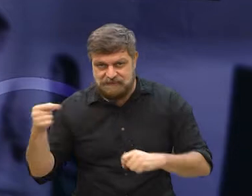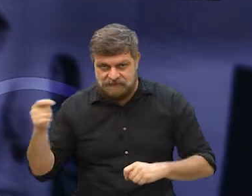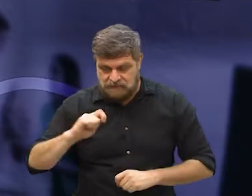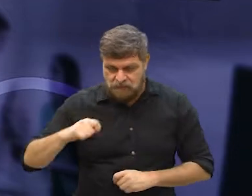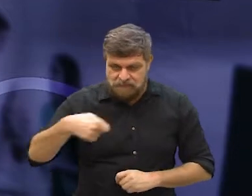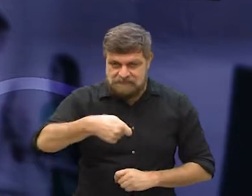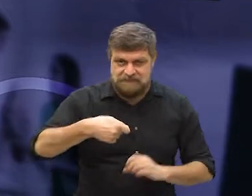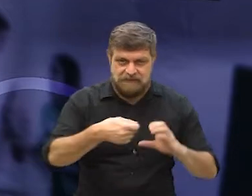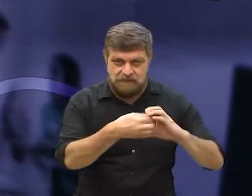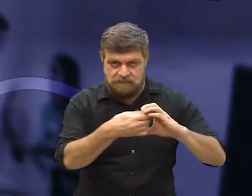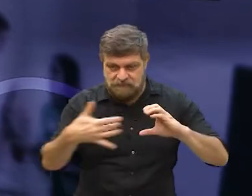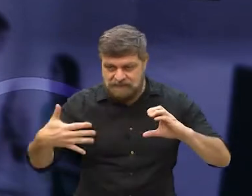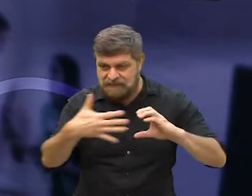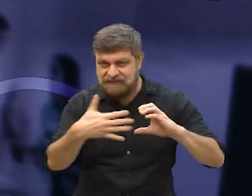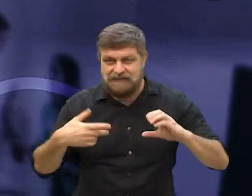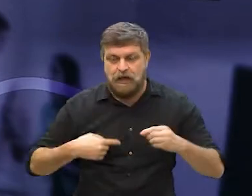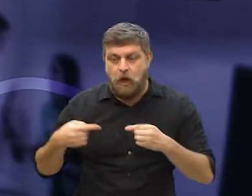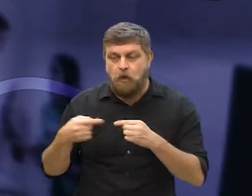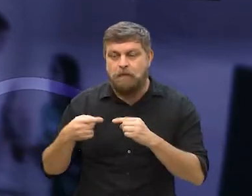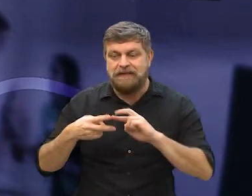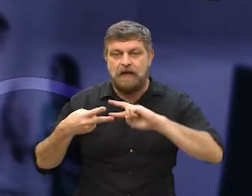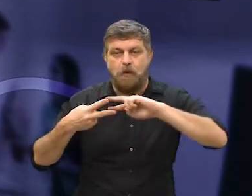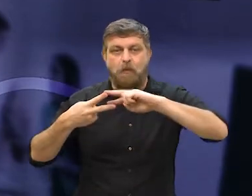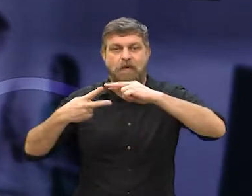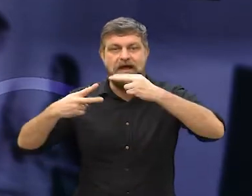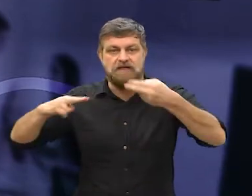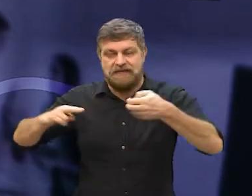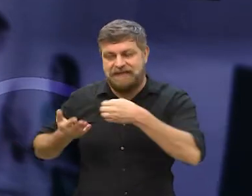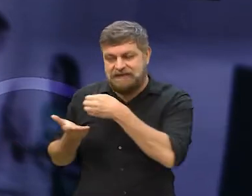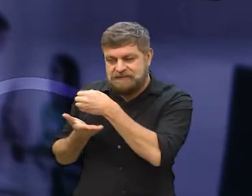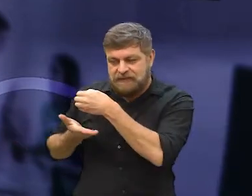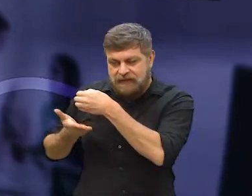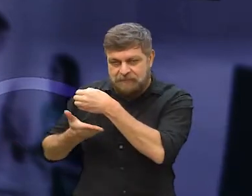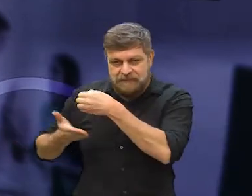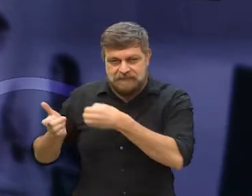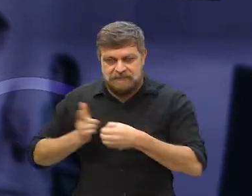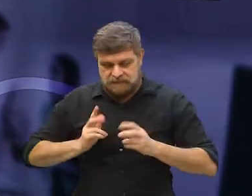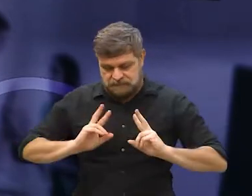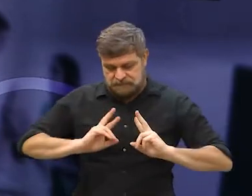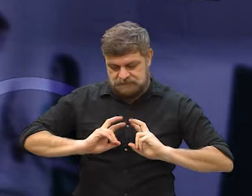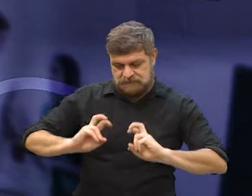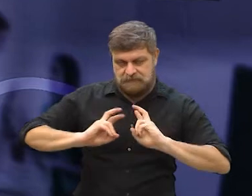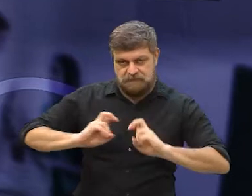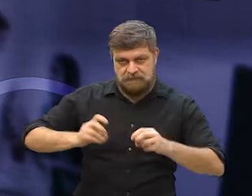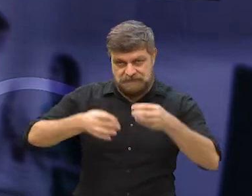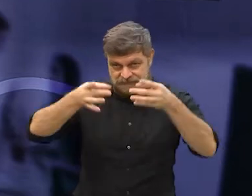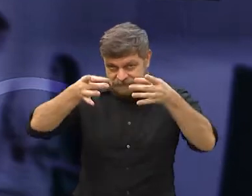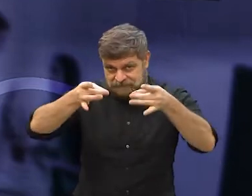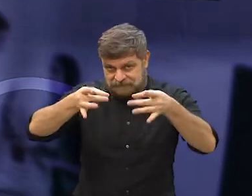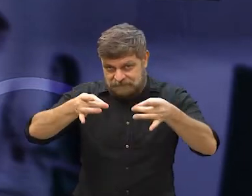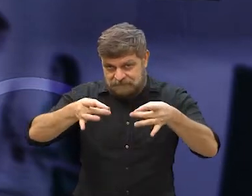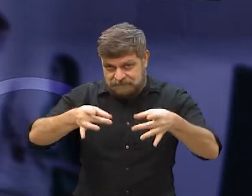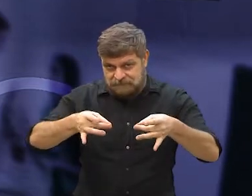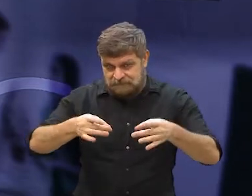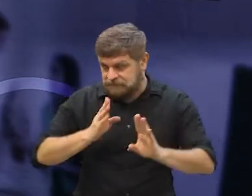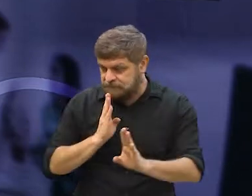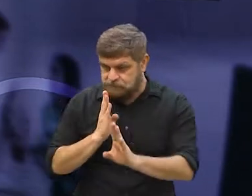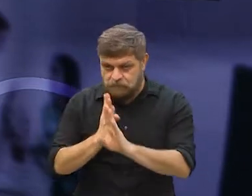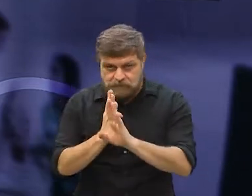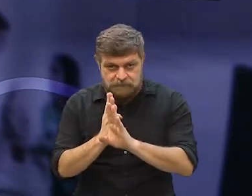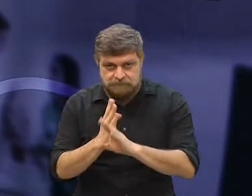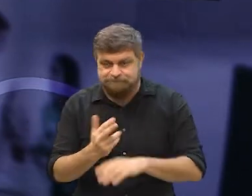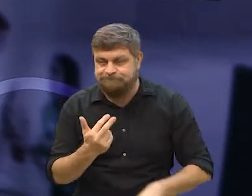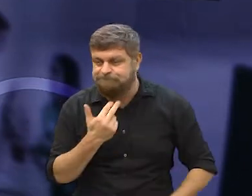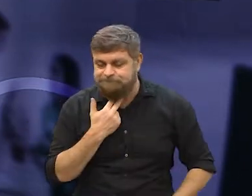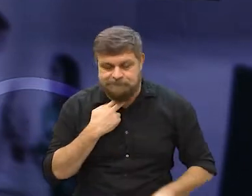raras têm causa genética, mas em nem todas as vezes sintomas são específicos ou identificados